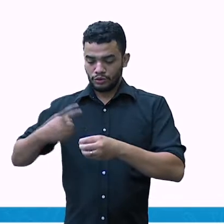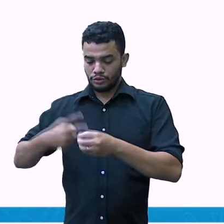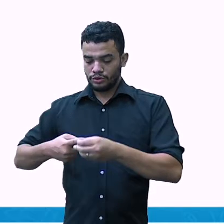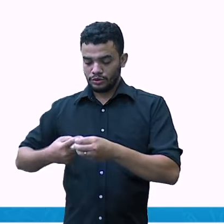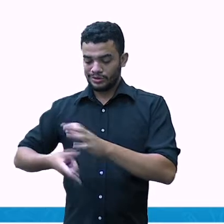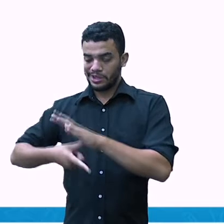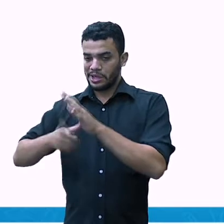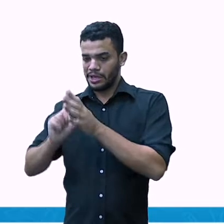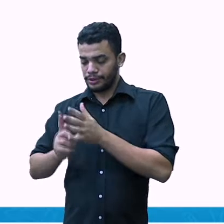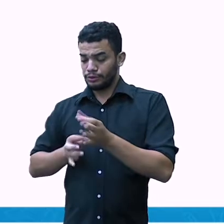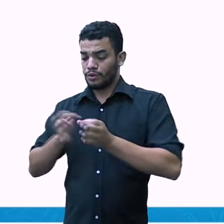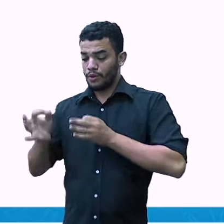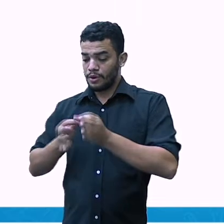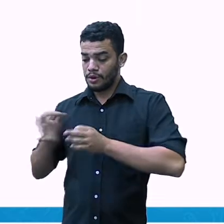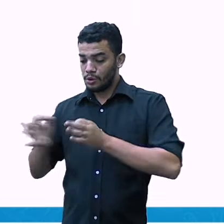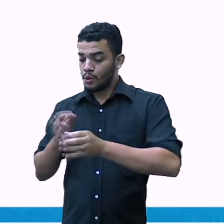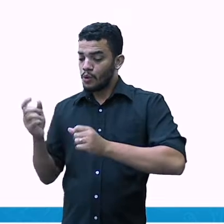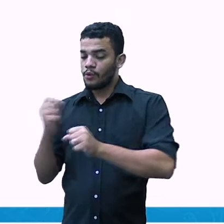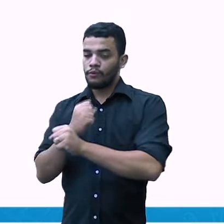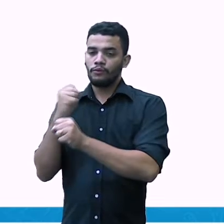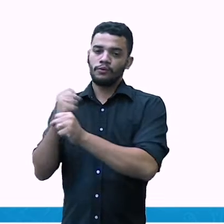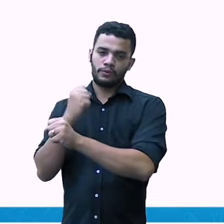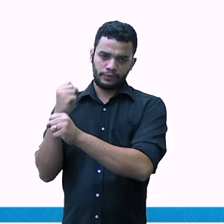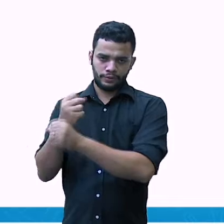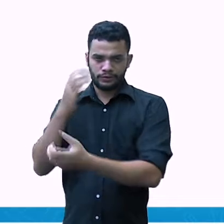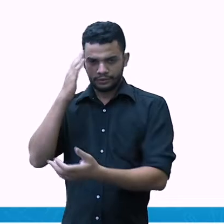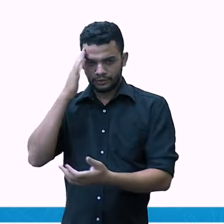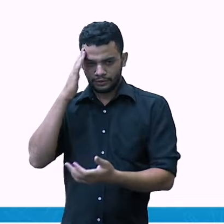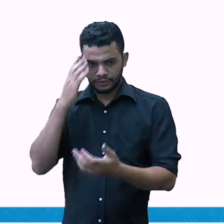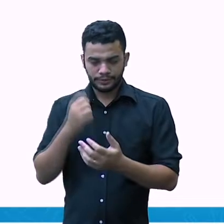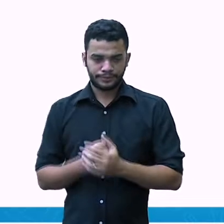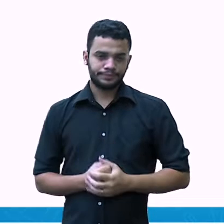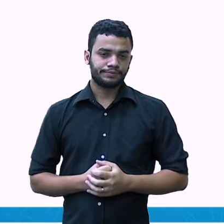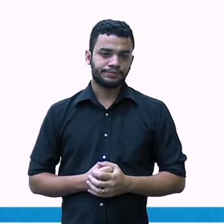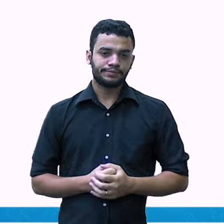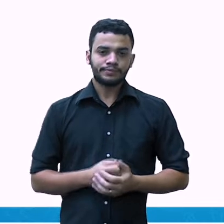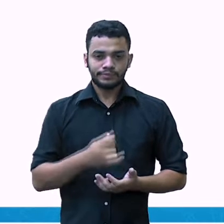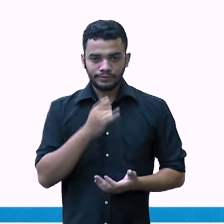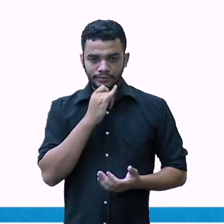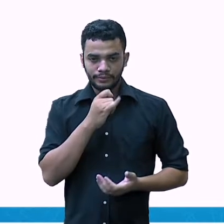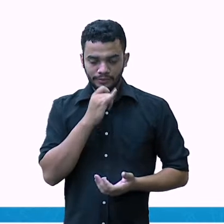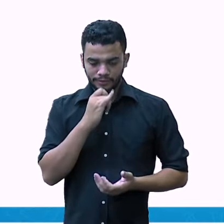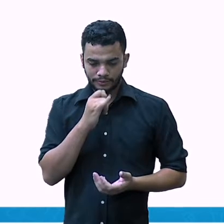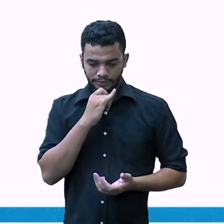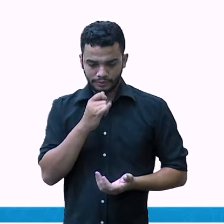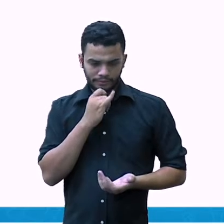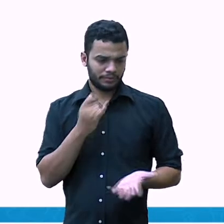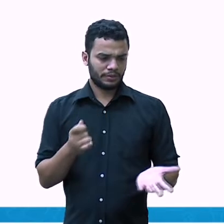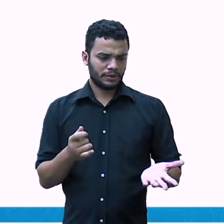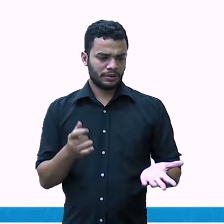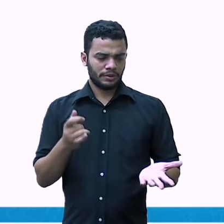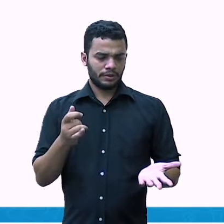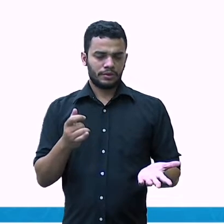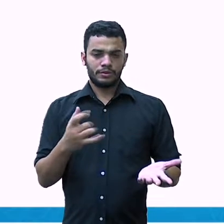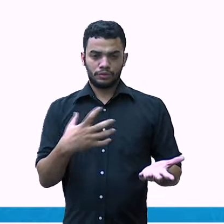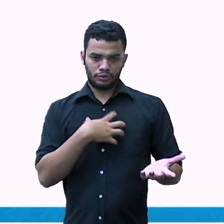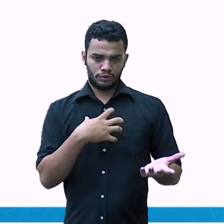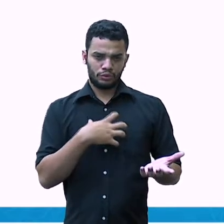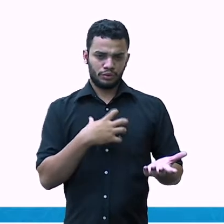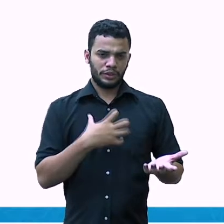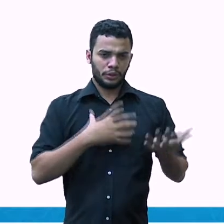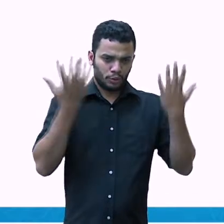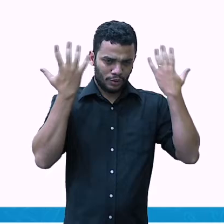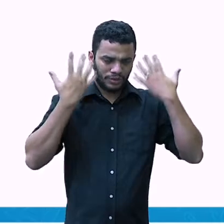Ela pode ter surgido de forma espontânea, alguém começou a morar ali, sua família foi agregando,